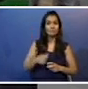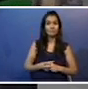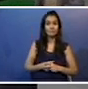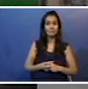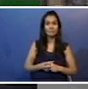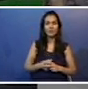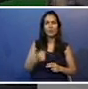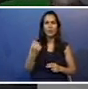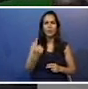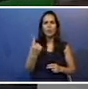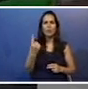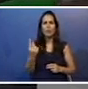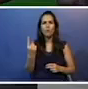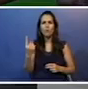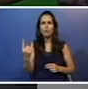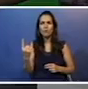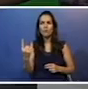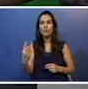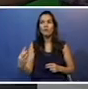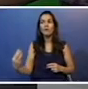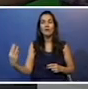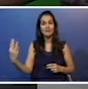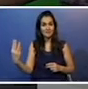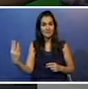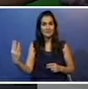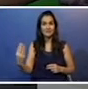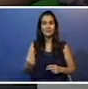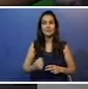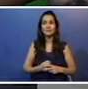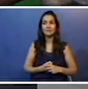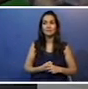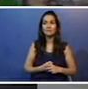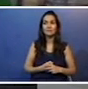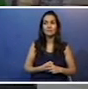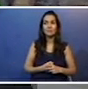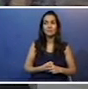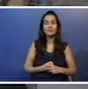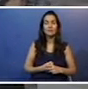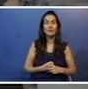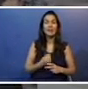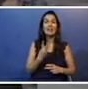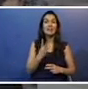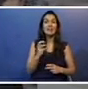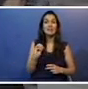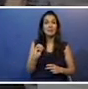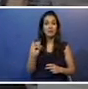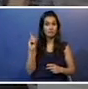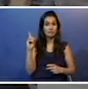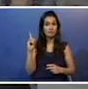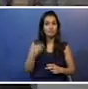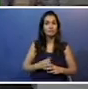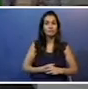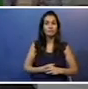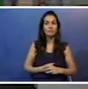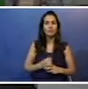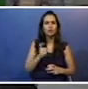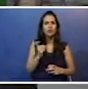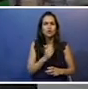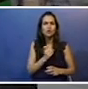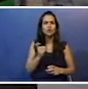a 1 mais 1 mais 1, igual 3. Olha o 30, 3x, tá